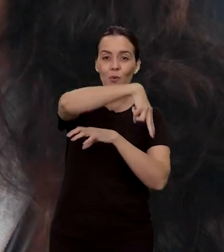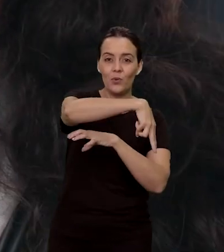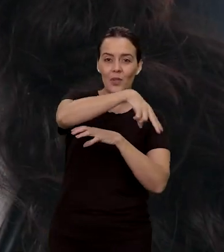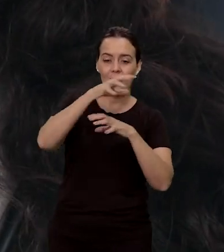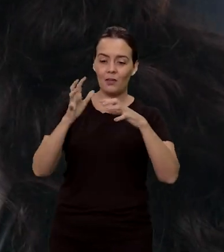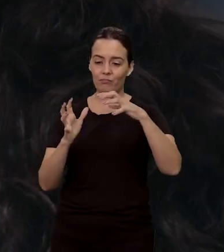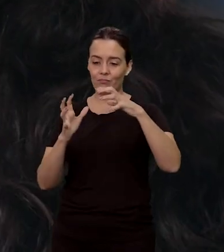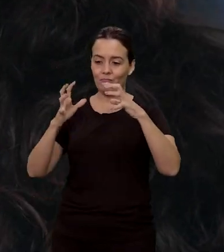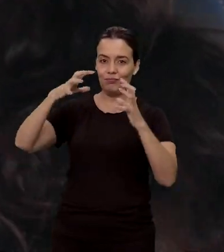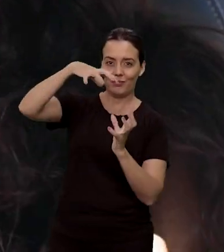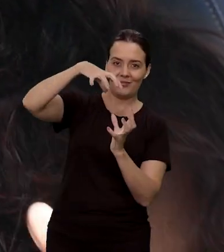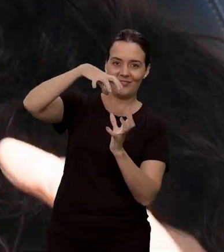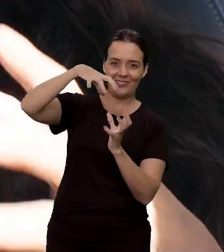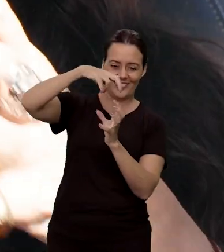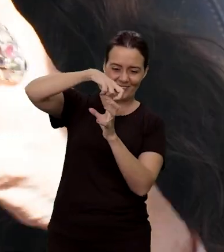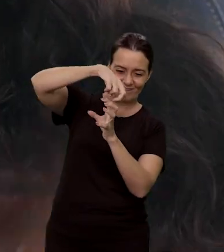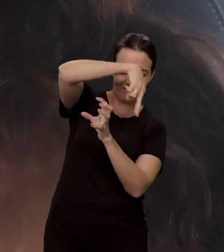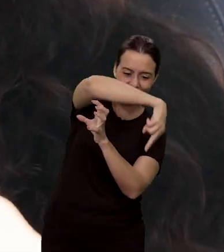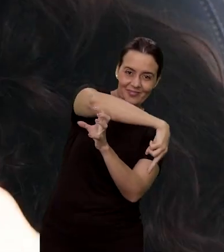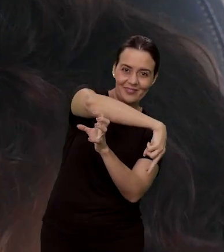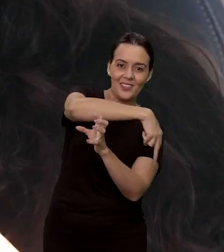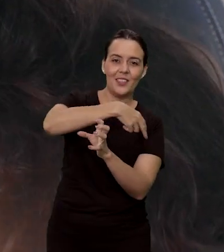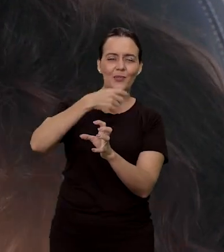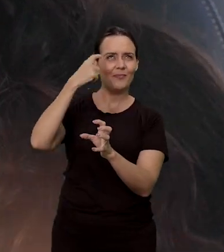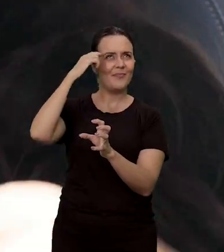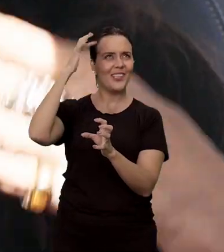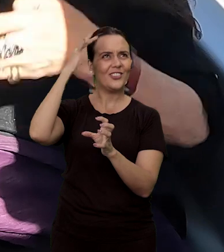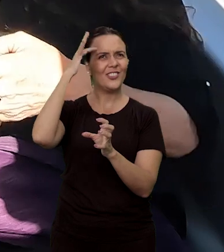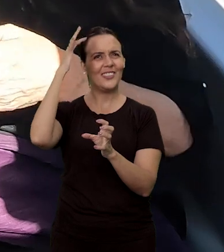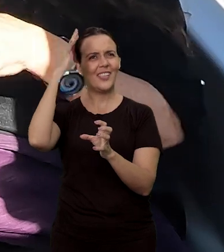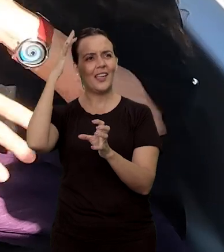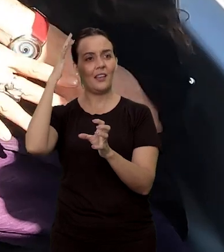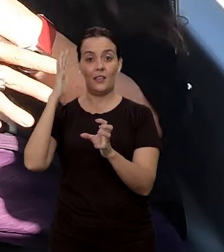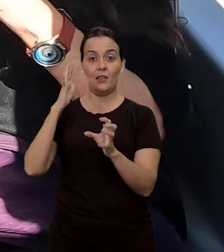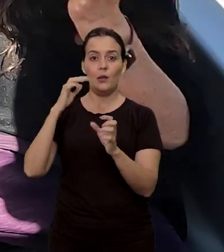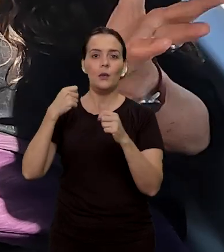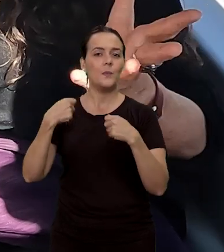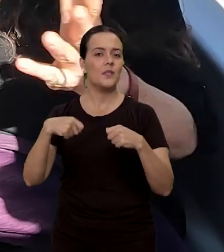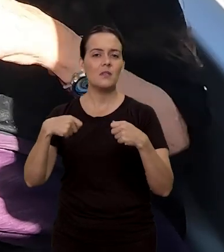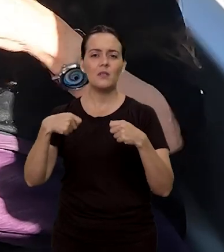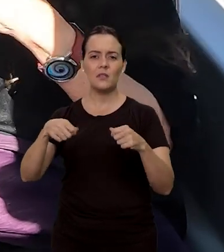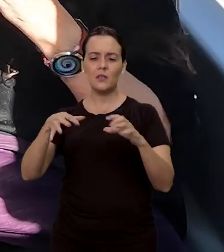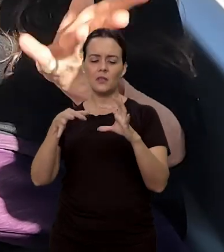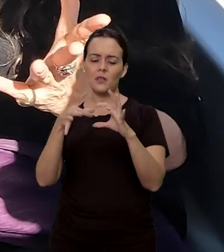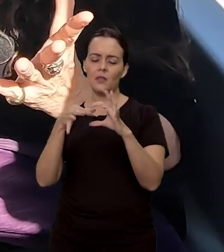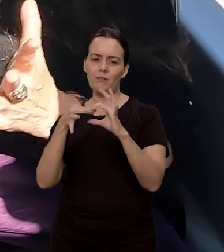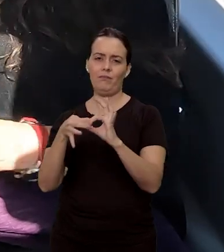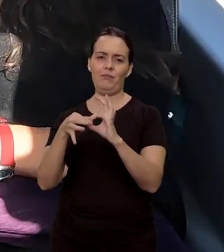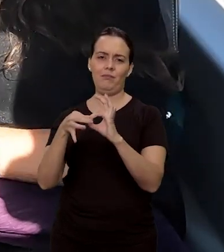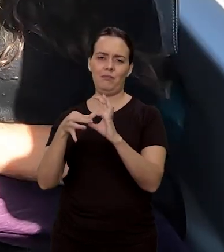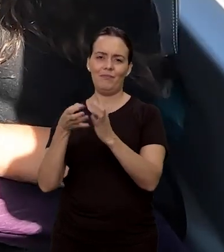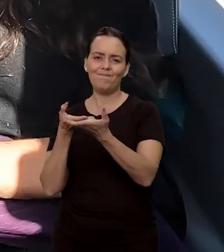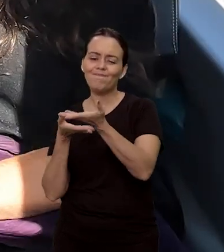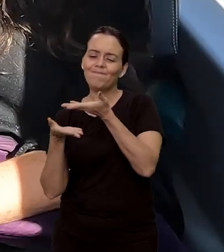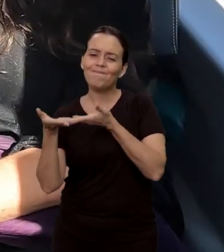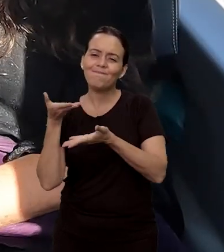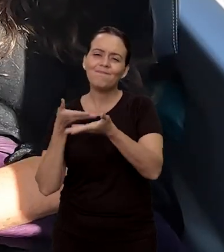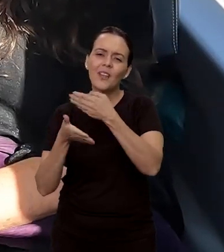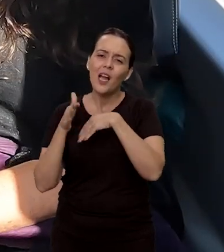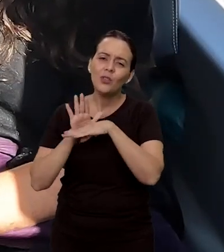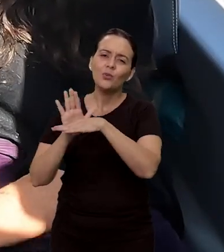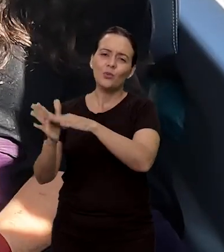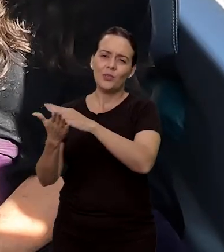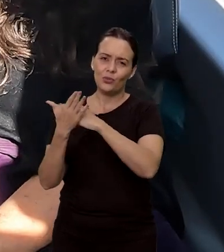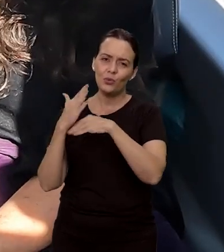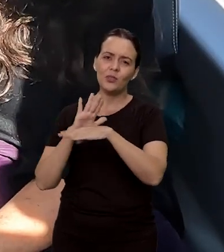aí que eu fiquei fascinada pelo poder da colaboração. Quando a gente converge, a gente é capaz de fazer qualquer coisa.